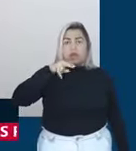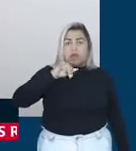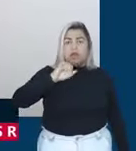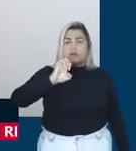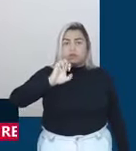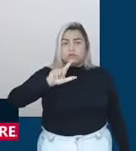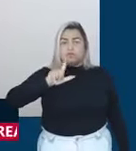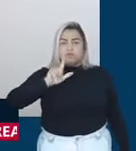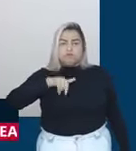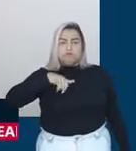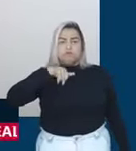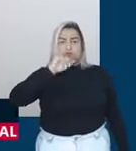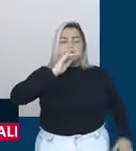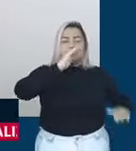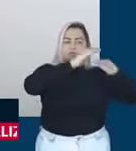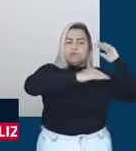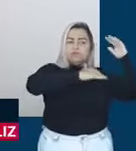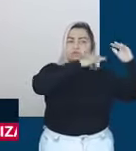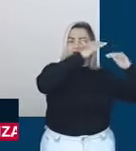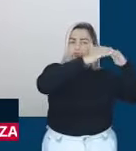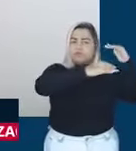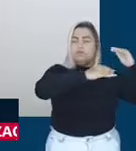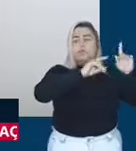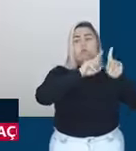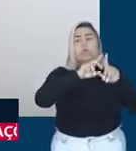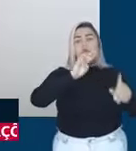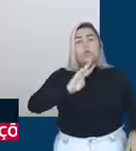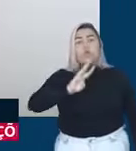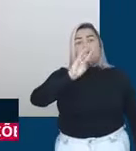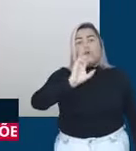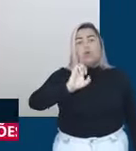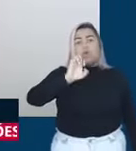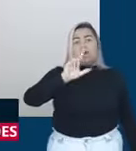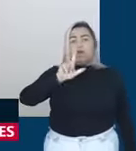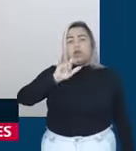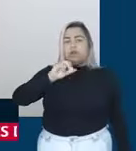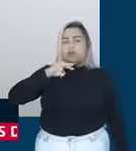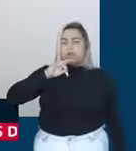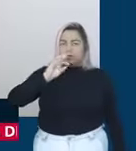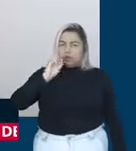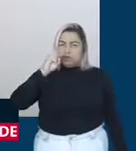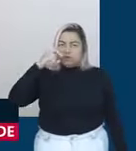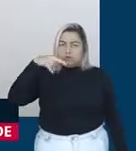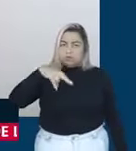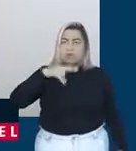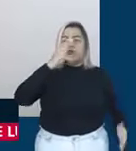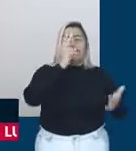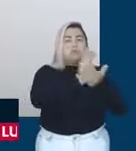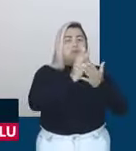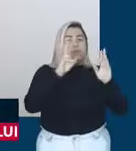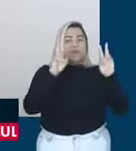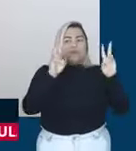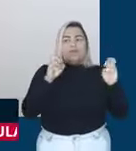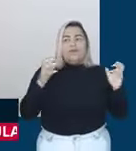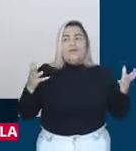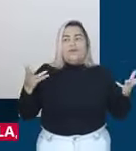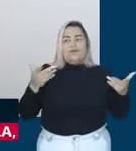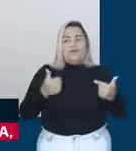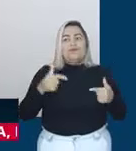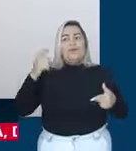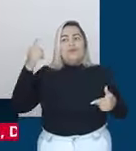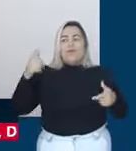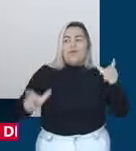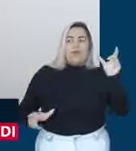brilhante. Ministro do Desenvolvimento Social, Wellington Dias, brilhantes. Vou usar o mesmo termo para não elogiar mais um do que o outro,